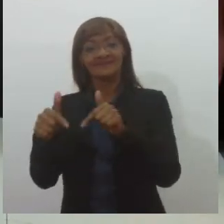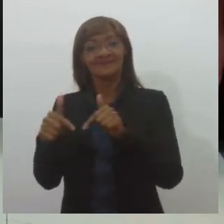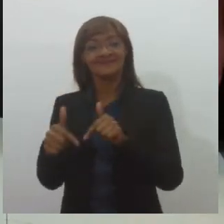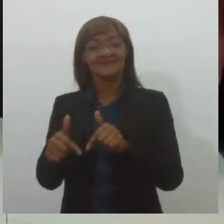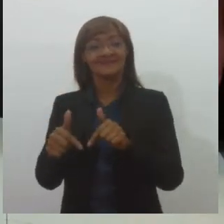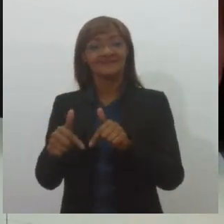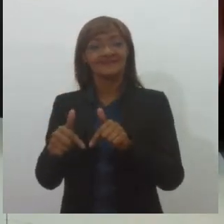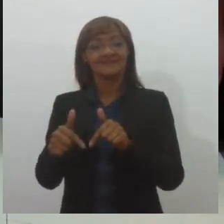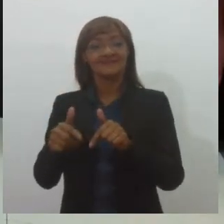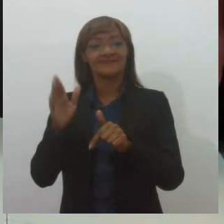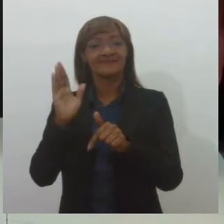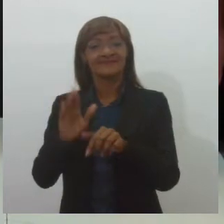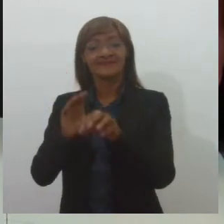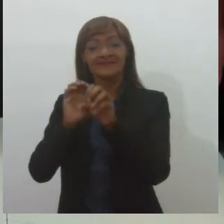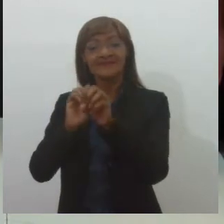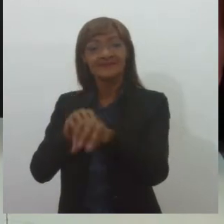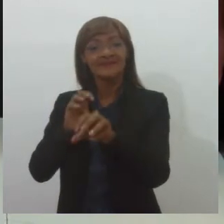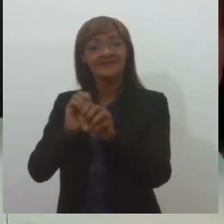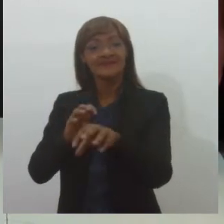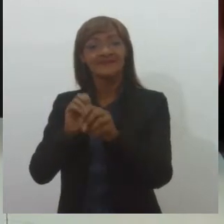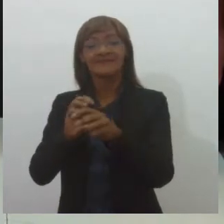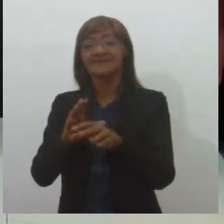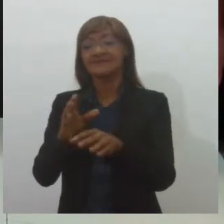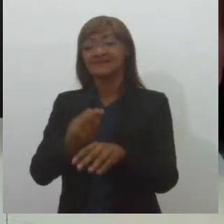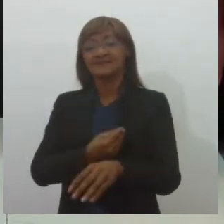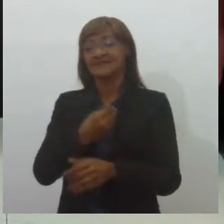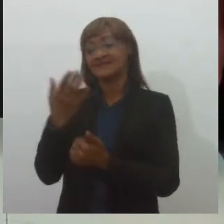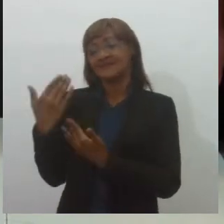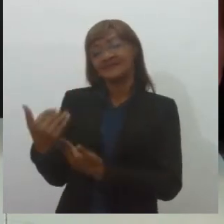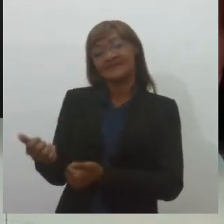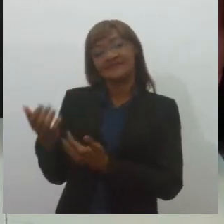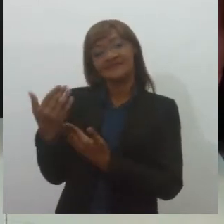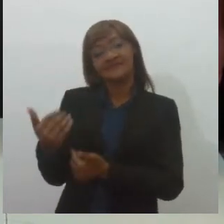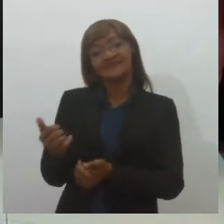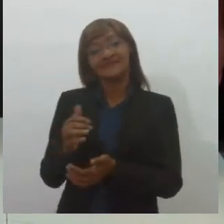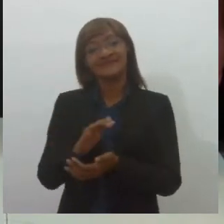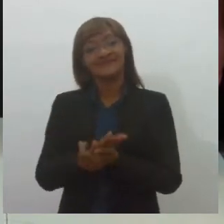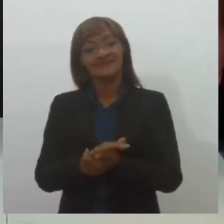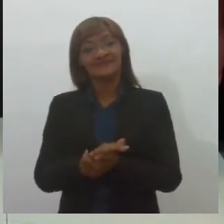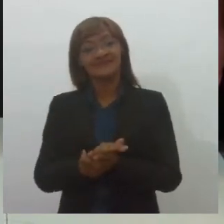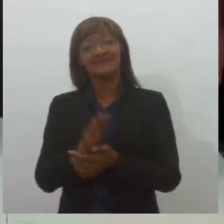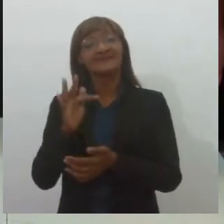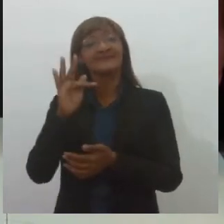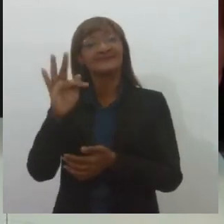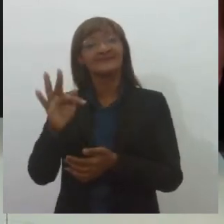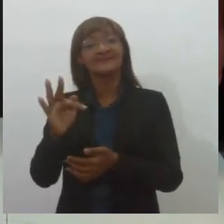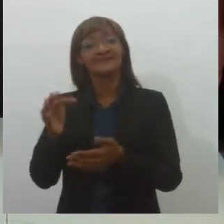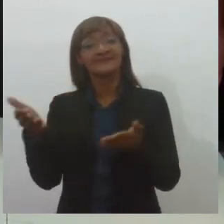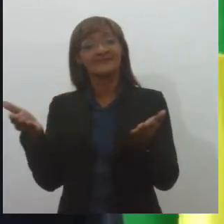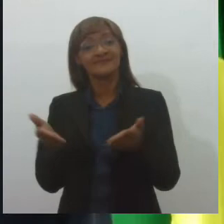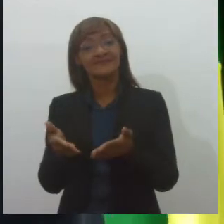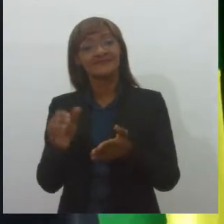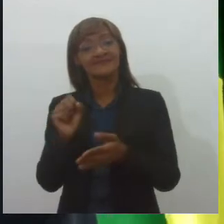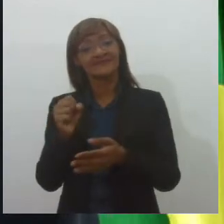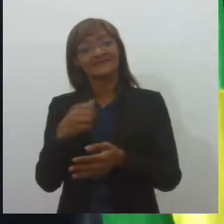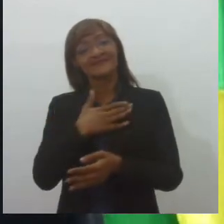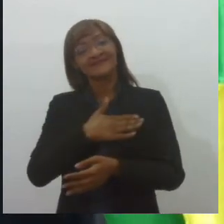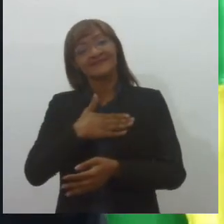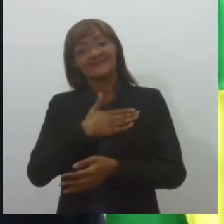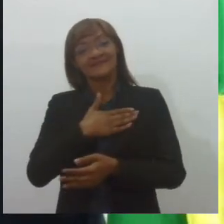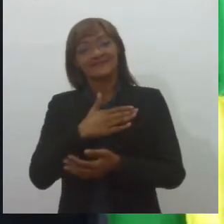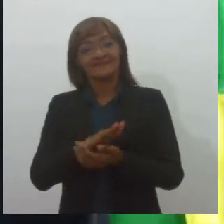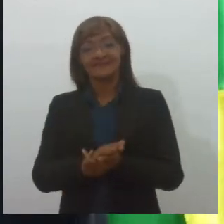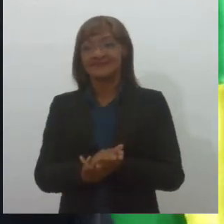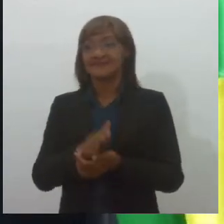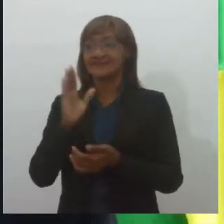área da da educação e da Juventude que que o futuro da Sergipe faltam é mesmo um bocado para o